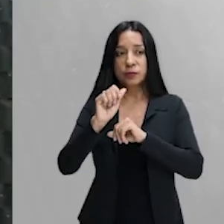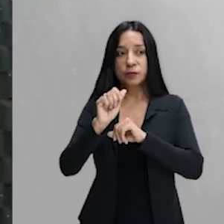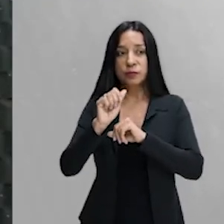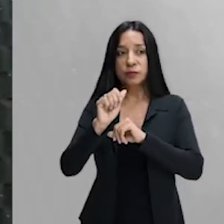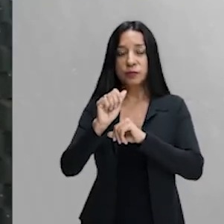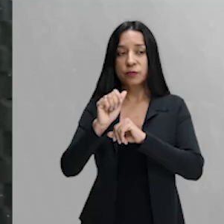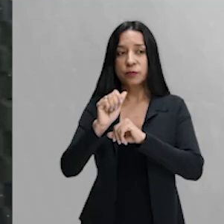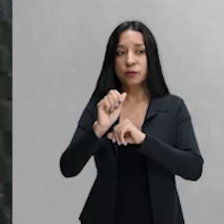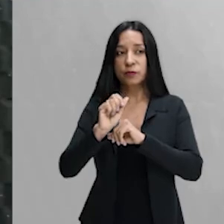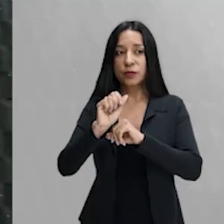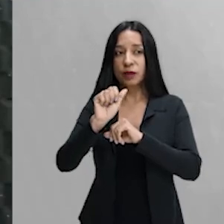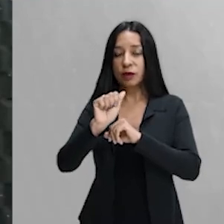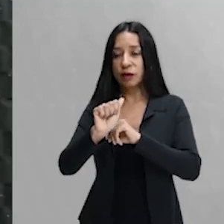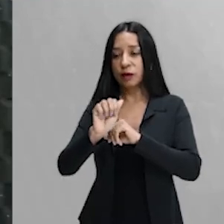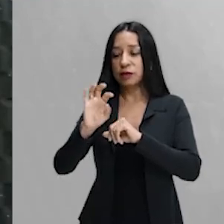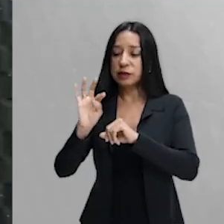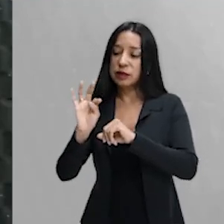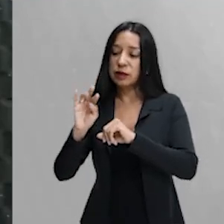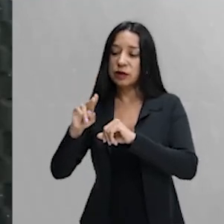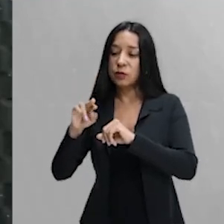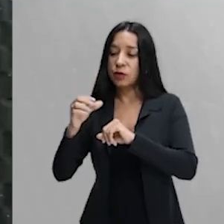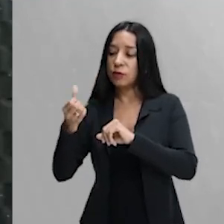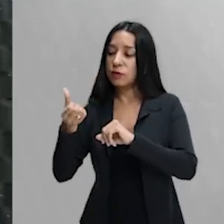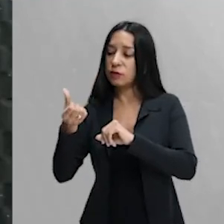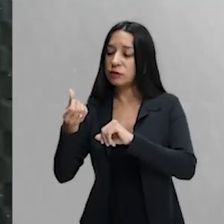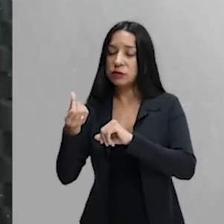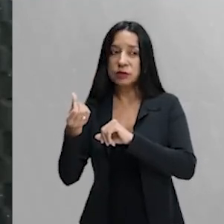Aí divide, né, por 16 fica raiz de 3.